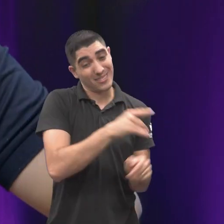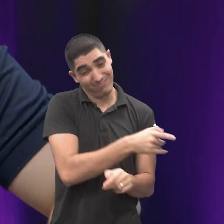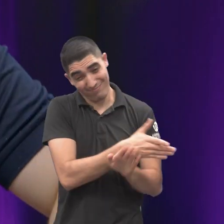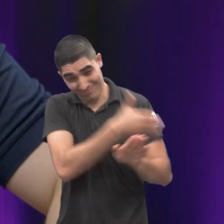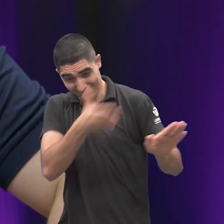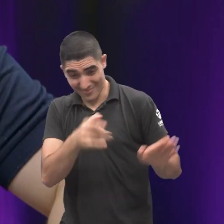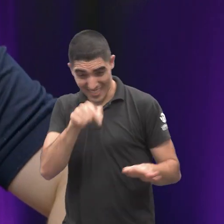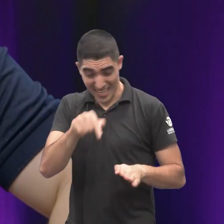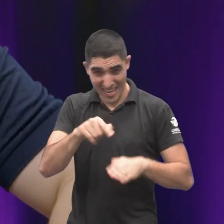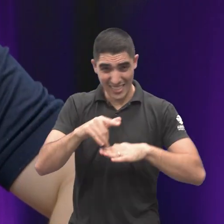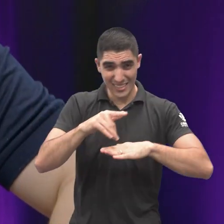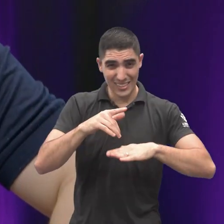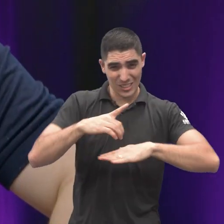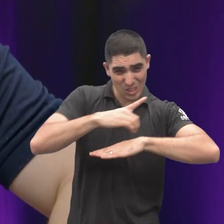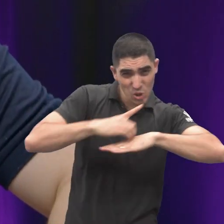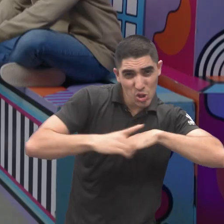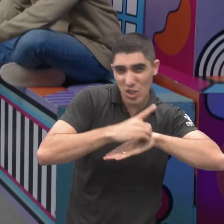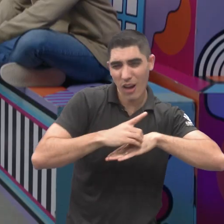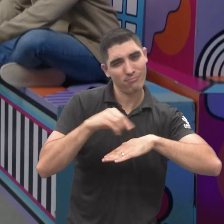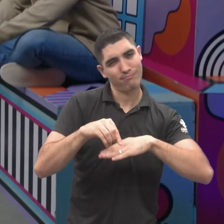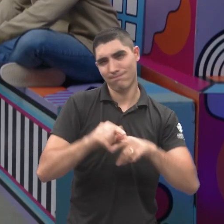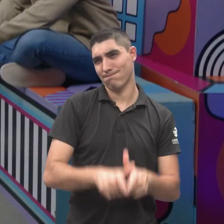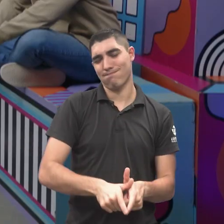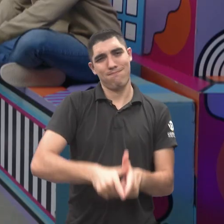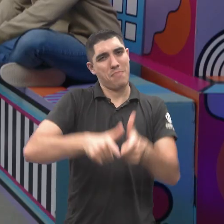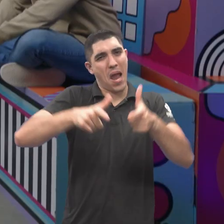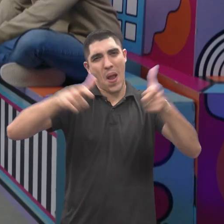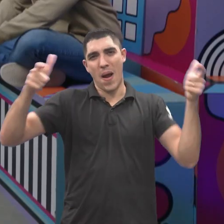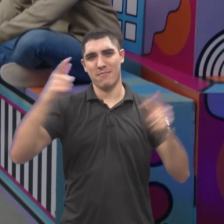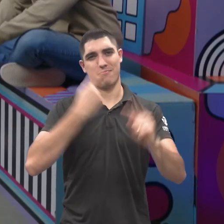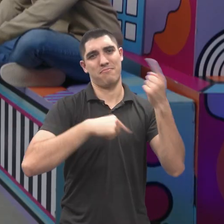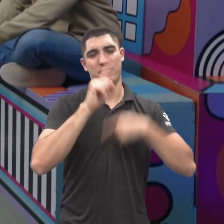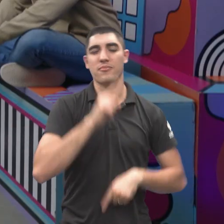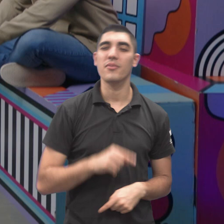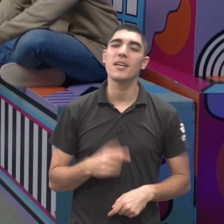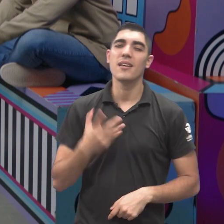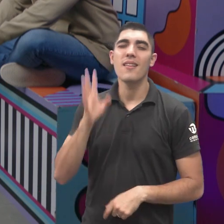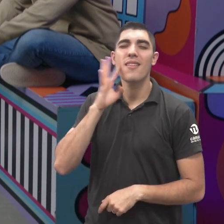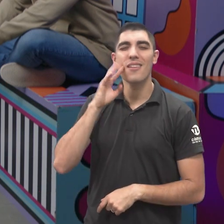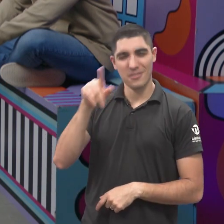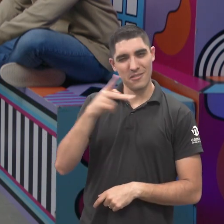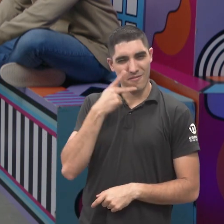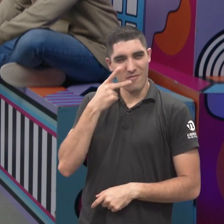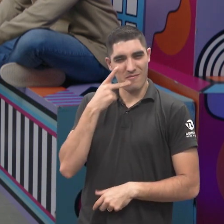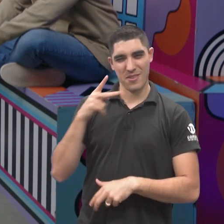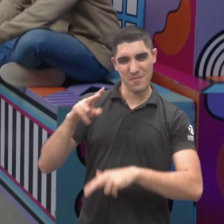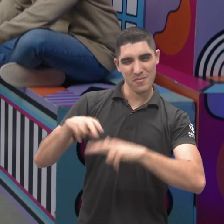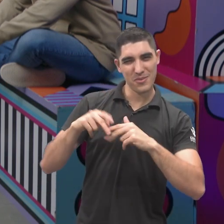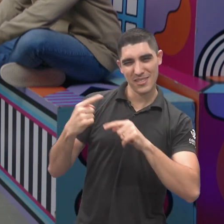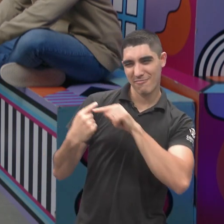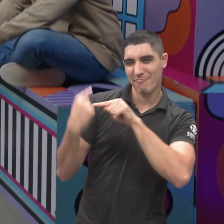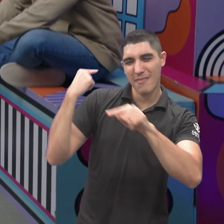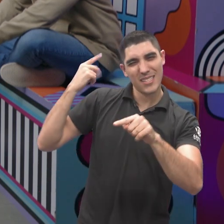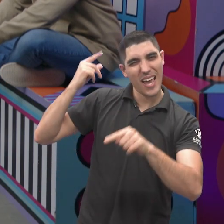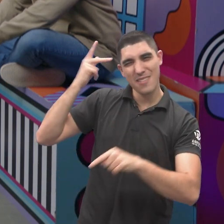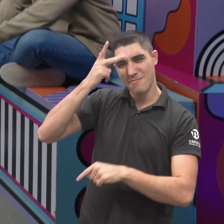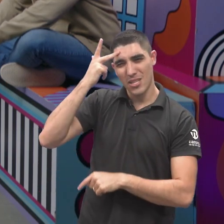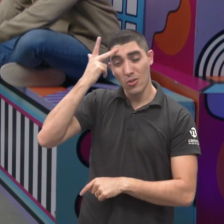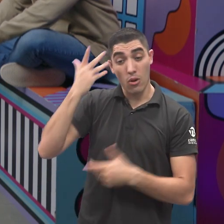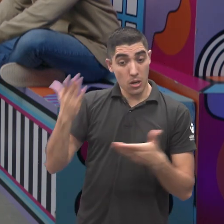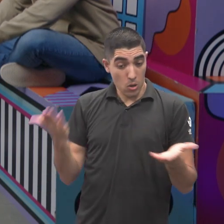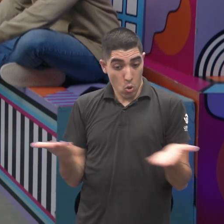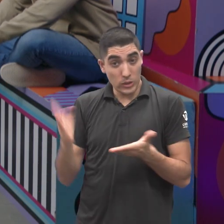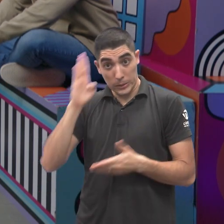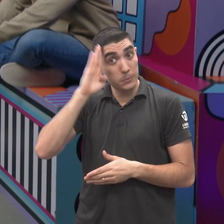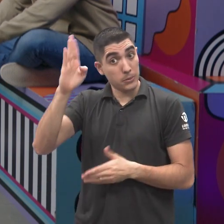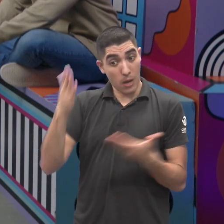somar muito, né? Mas essa coisa da nostalgia é muito legal, porque foi até bacana a gente citar isso, porque tem muita gente da geração atual